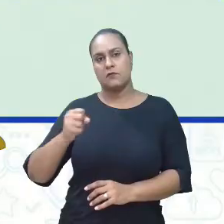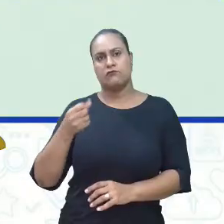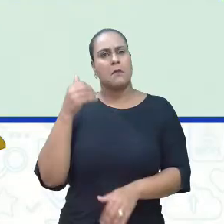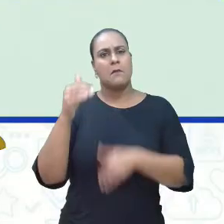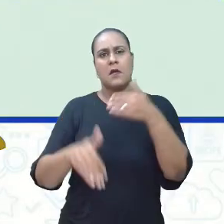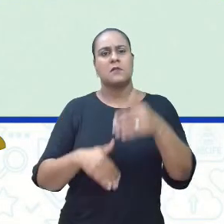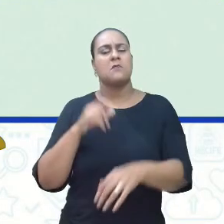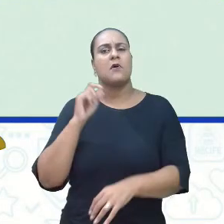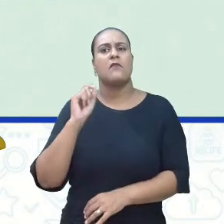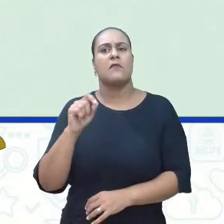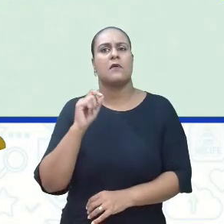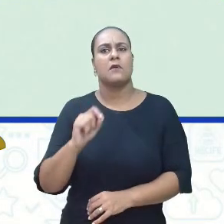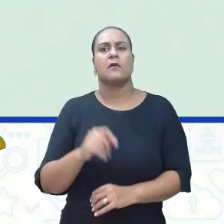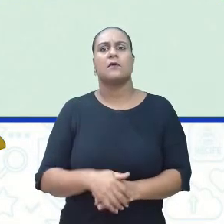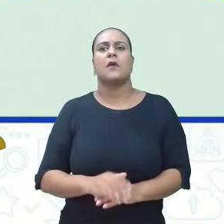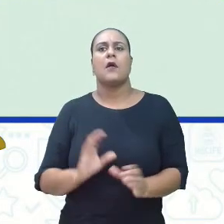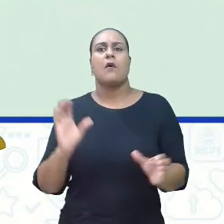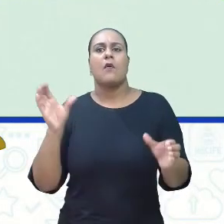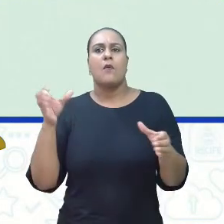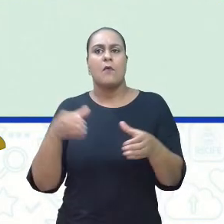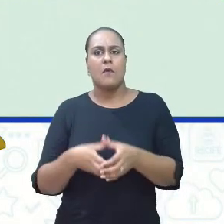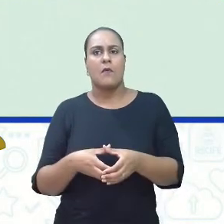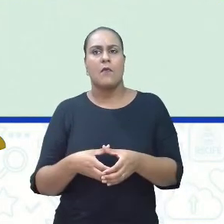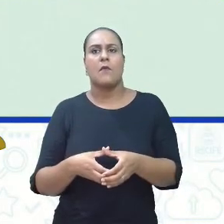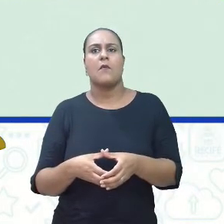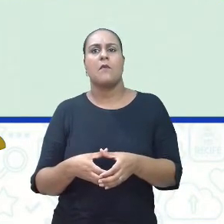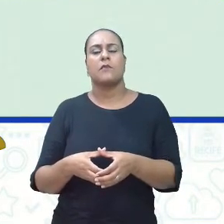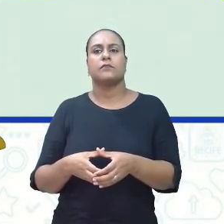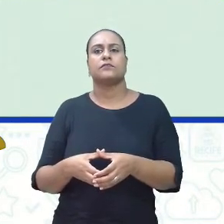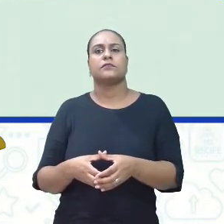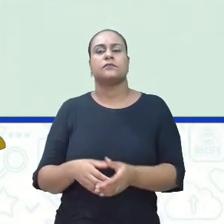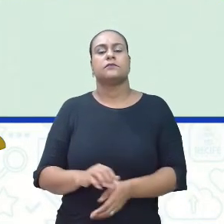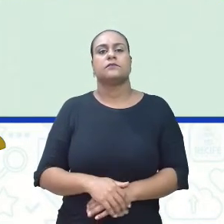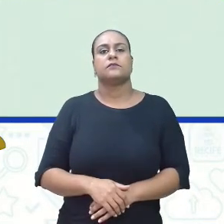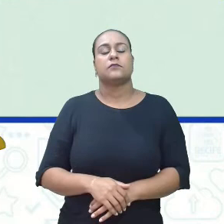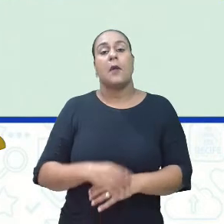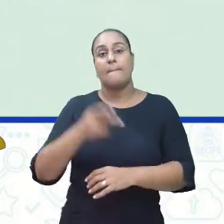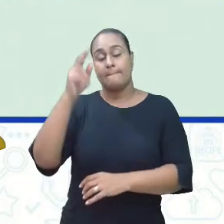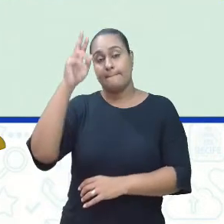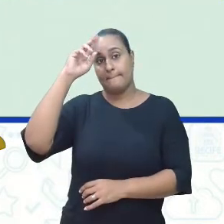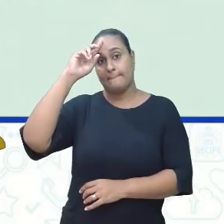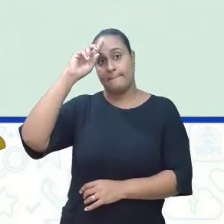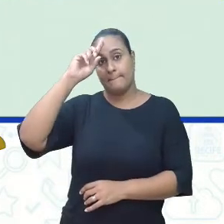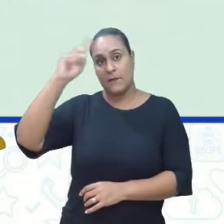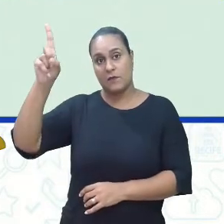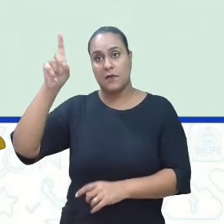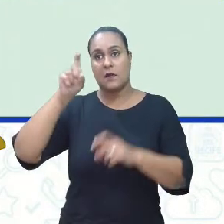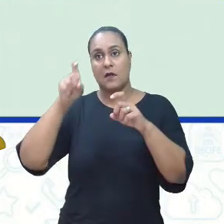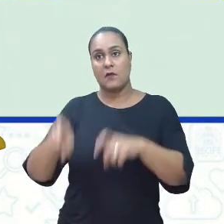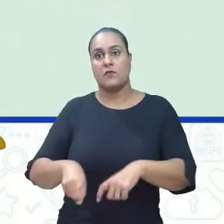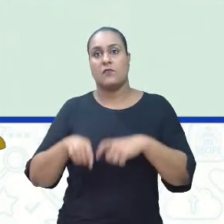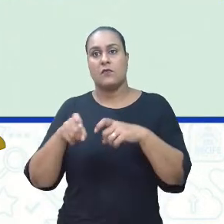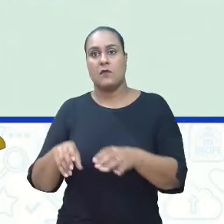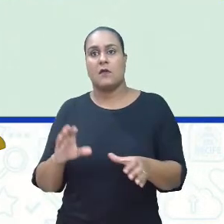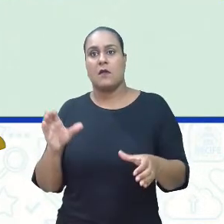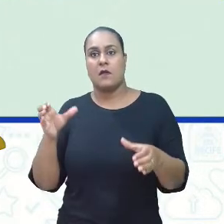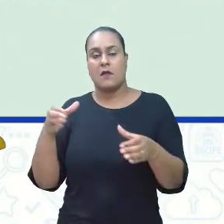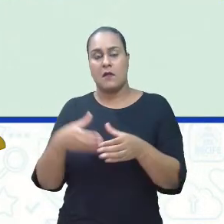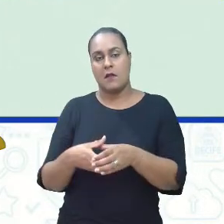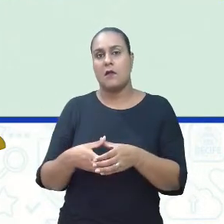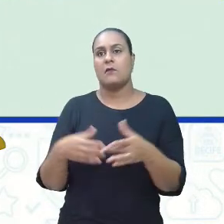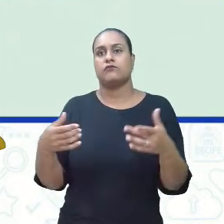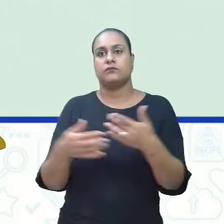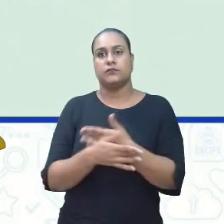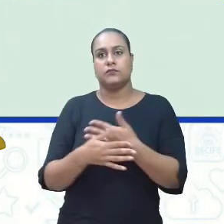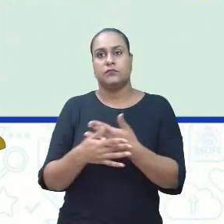rurais, classes médias urbanas e também do exército. E aí eles defendiam a autonomia das províncias, ou seja, que as